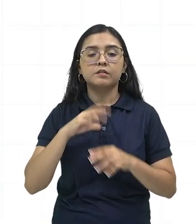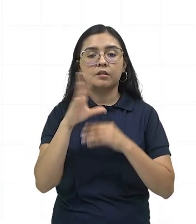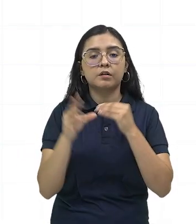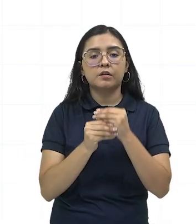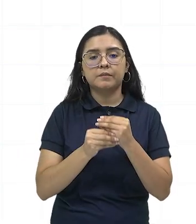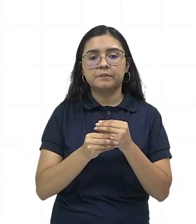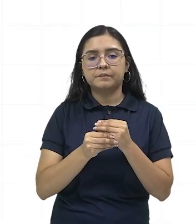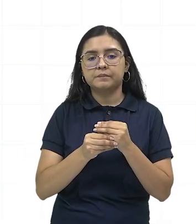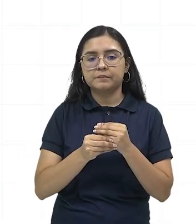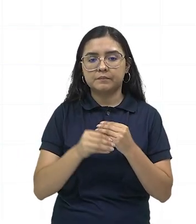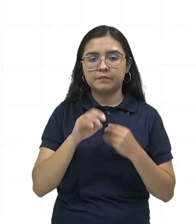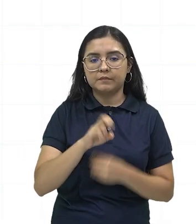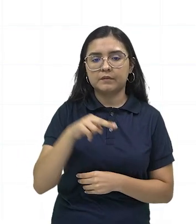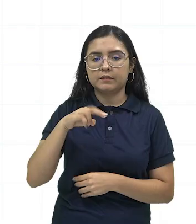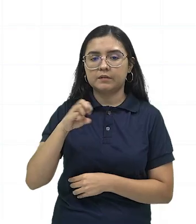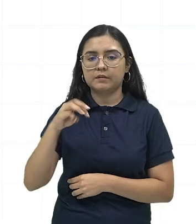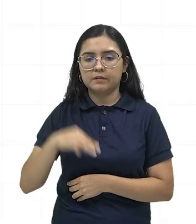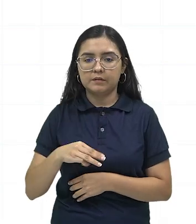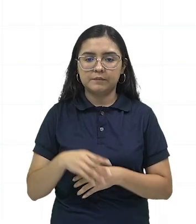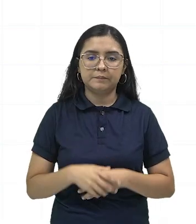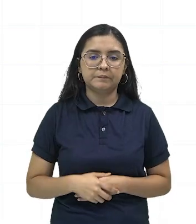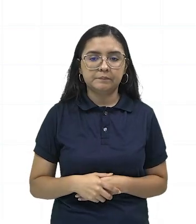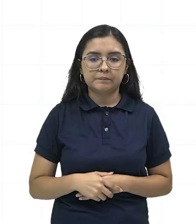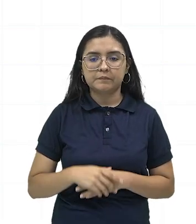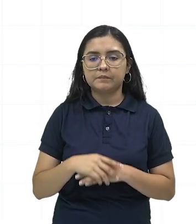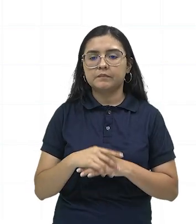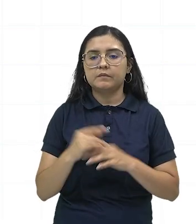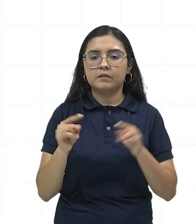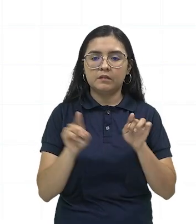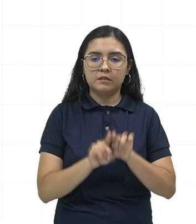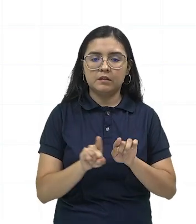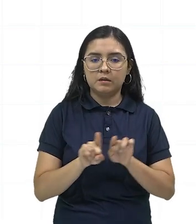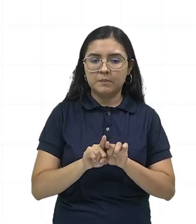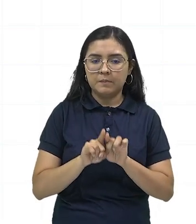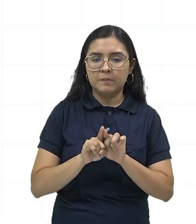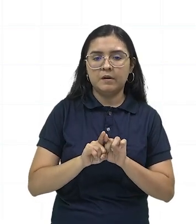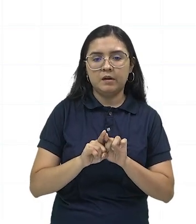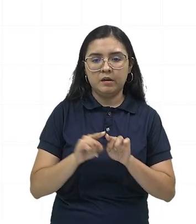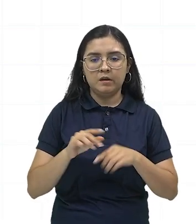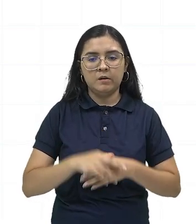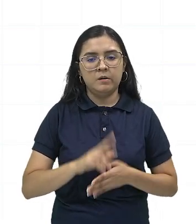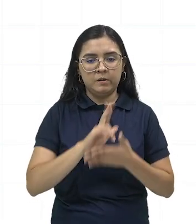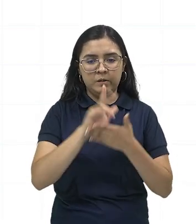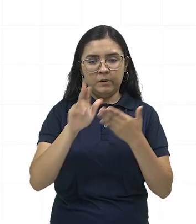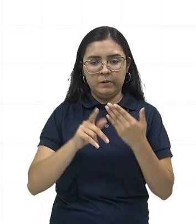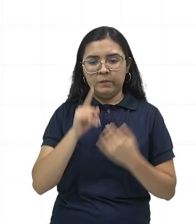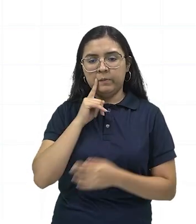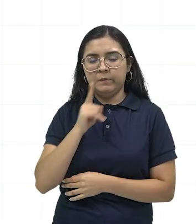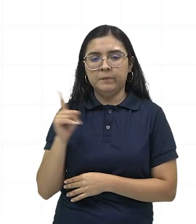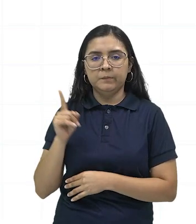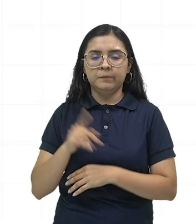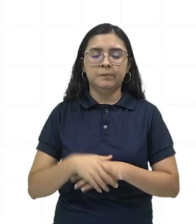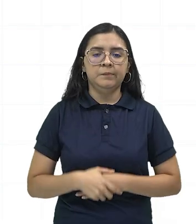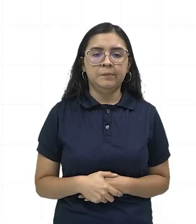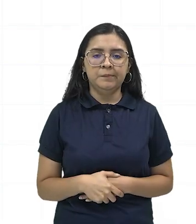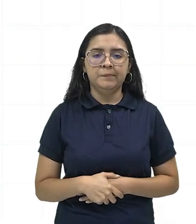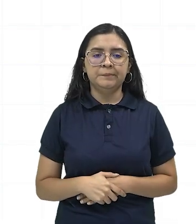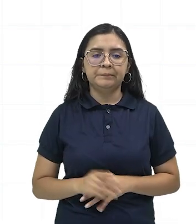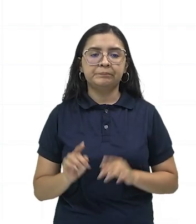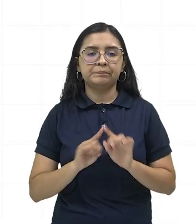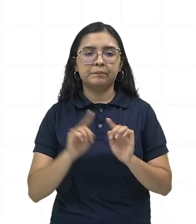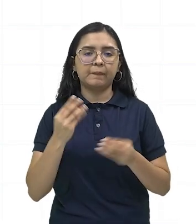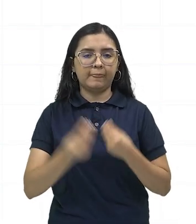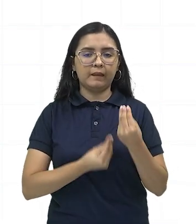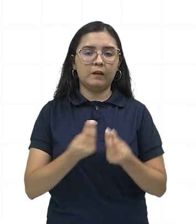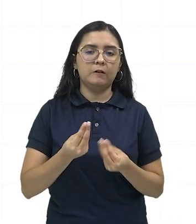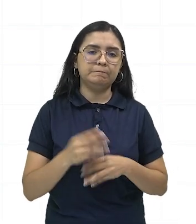e não, também, que, não só, mas também, não só, como, tanto, como, assim, como, etc. Tá, professor, mas como é que